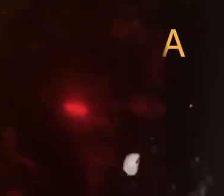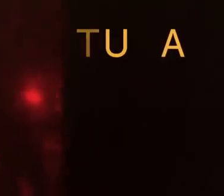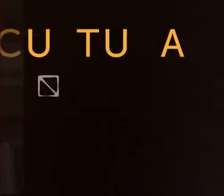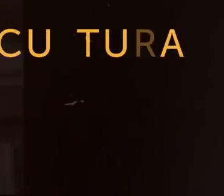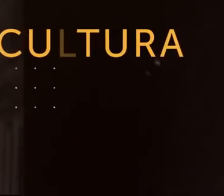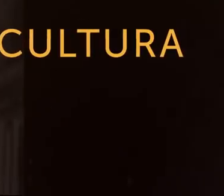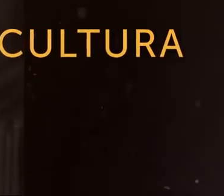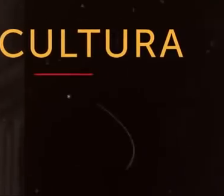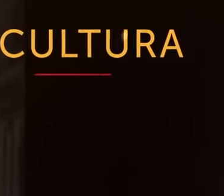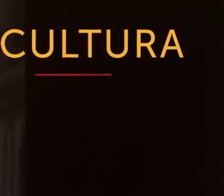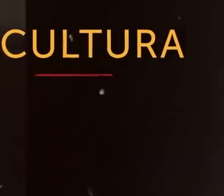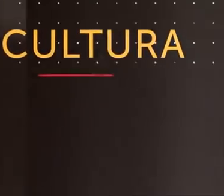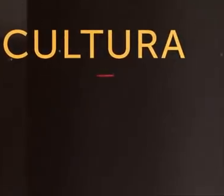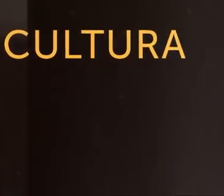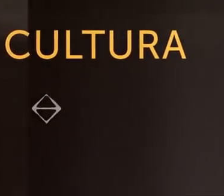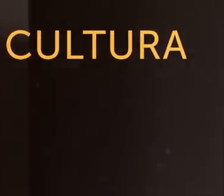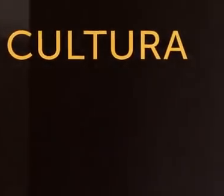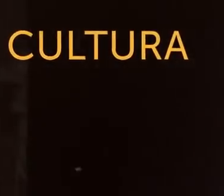e